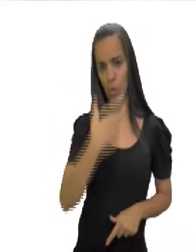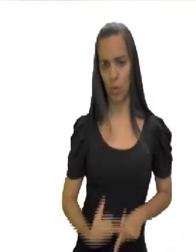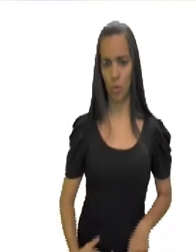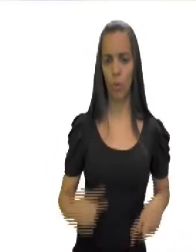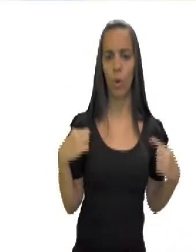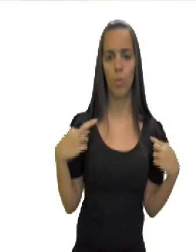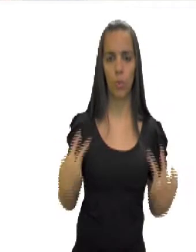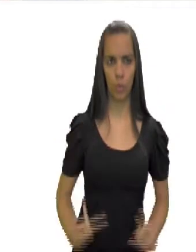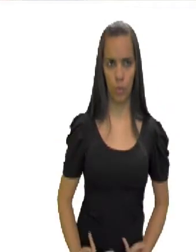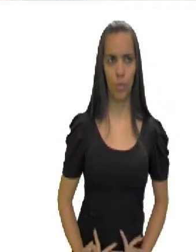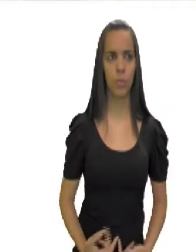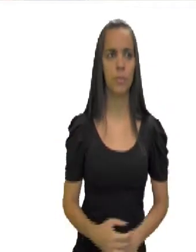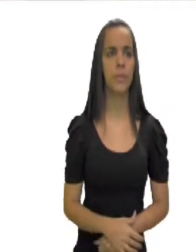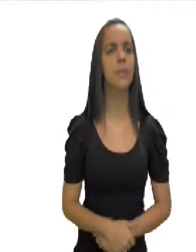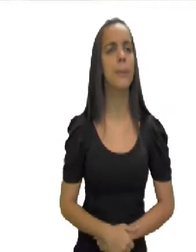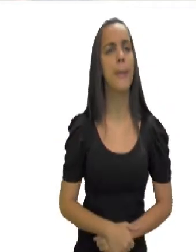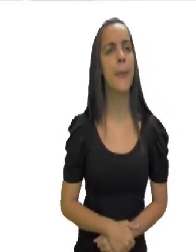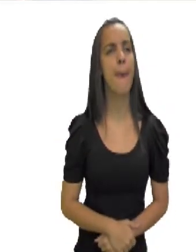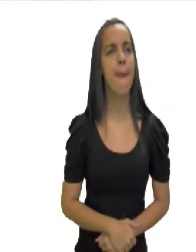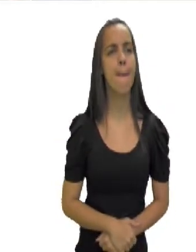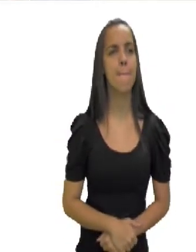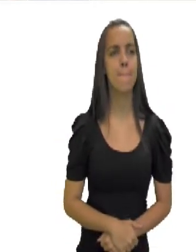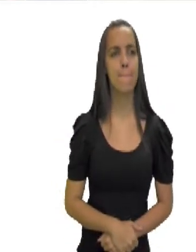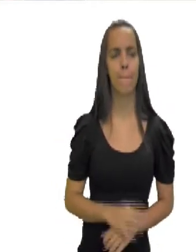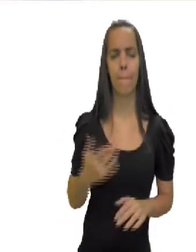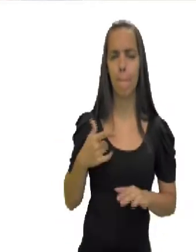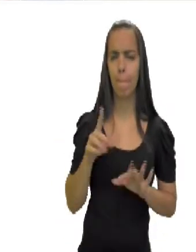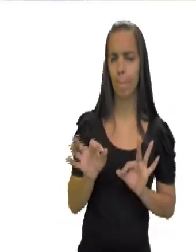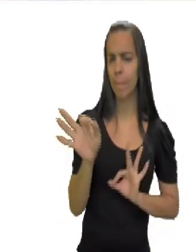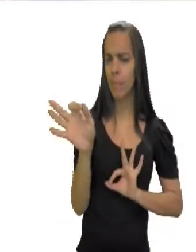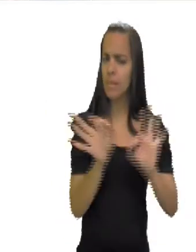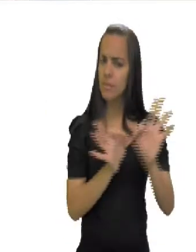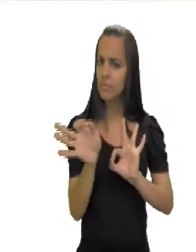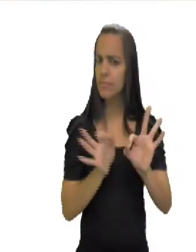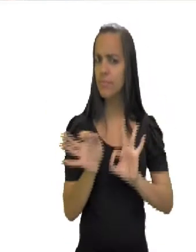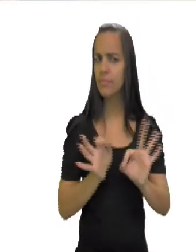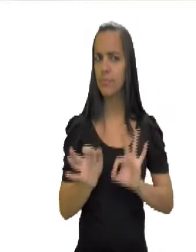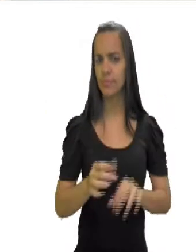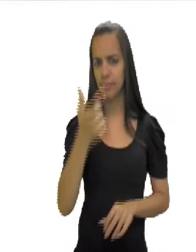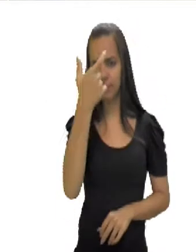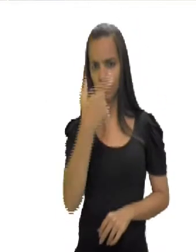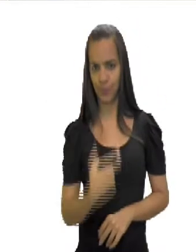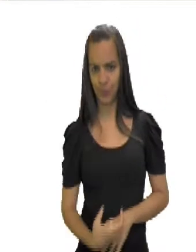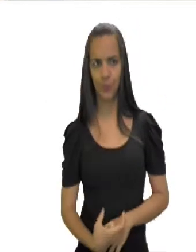É dessa forma que é organizado a formação do corpo humano.